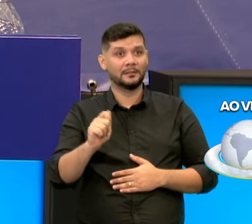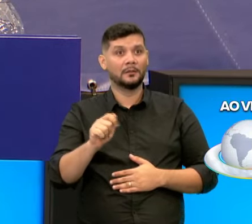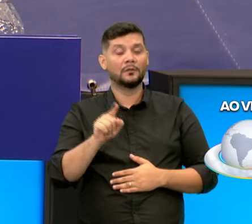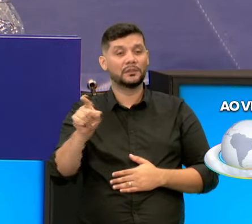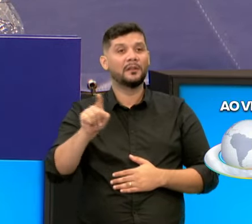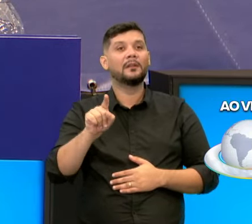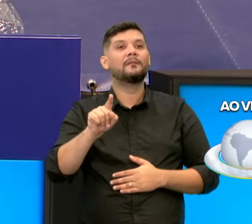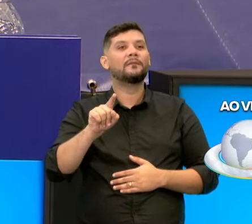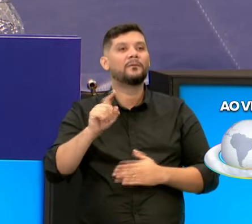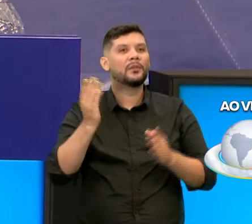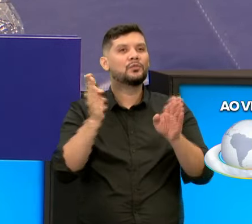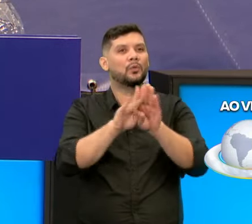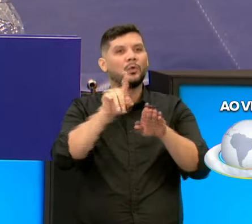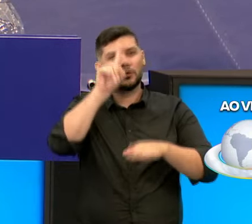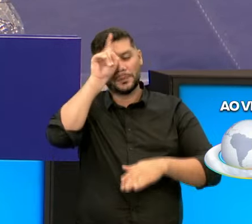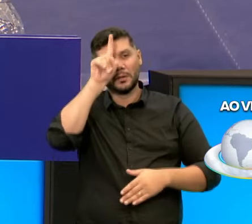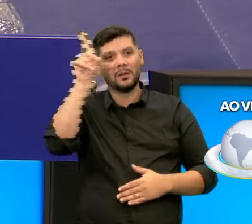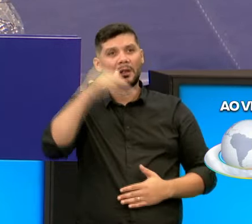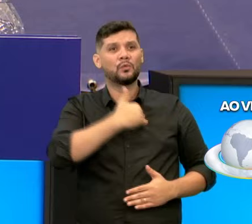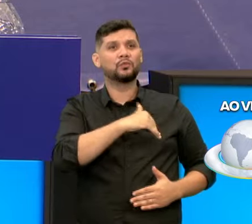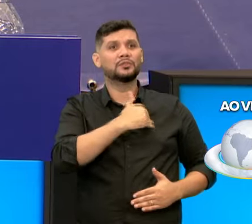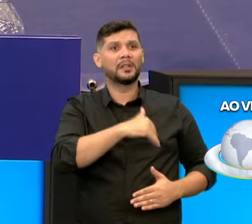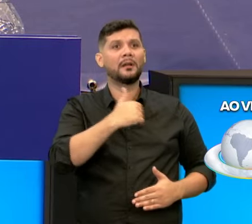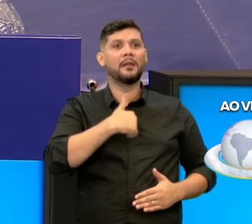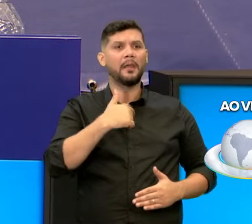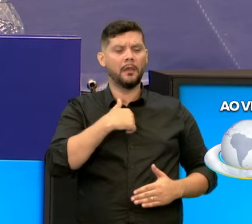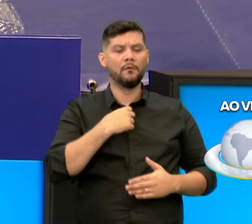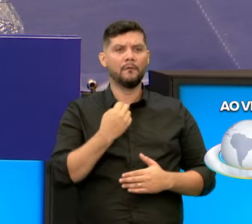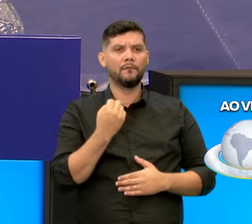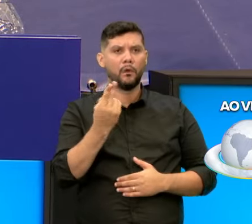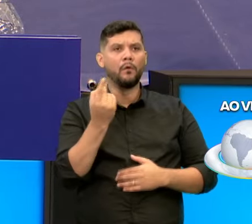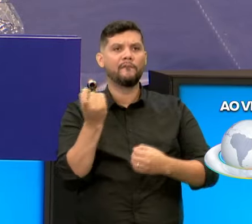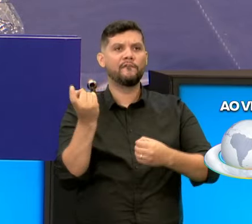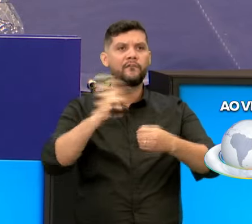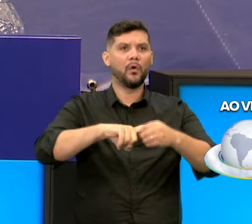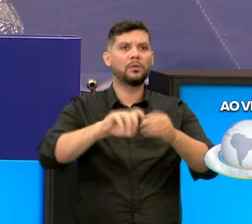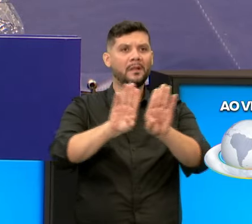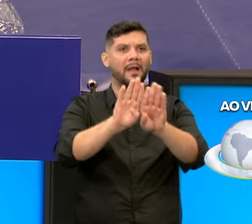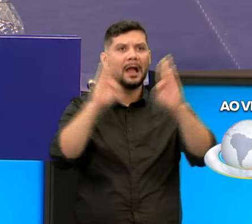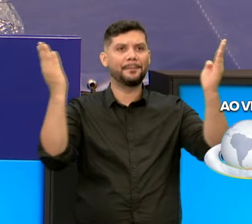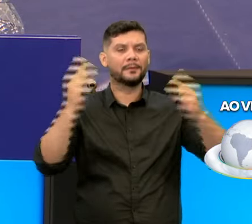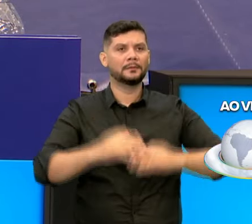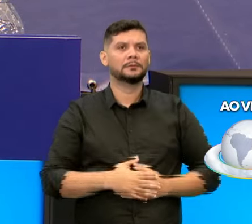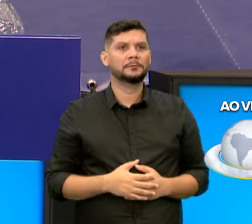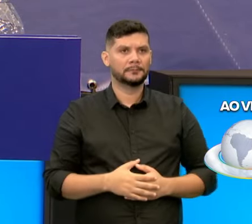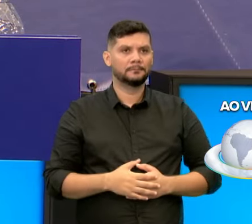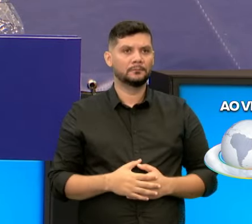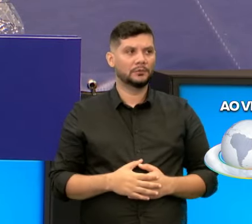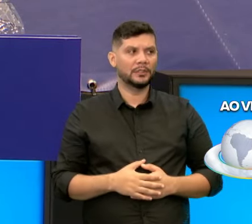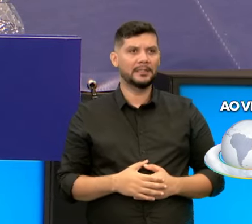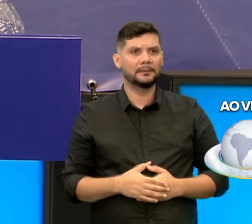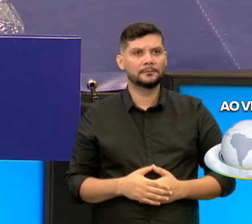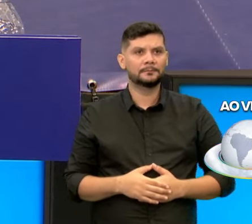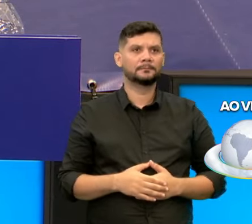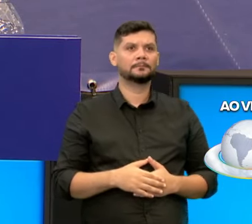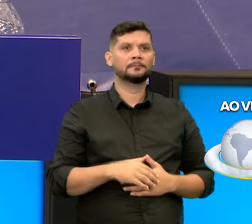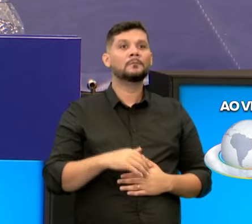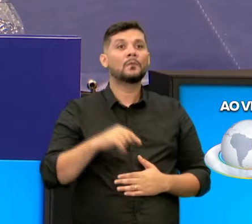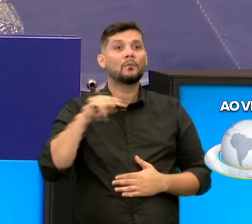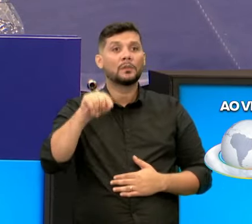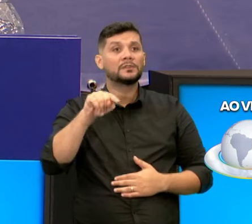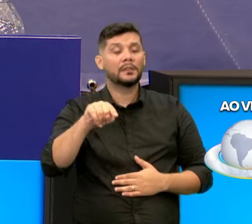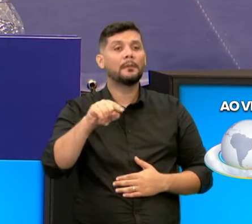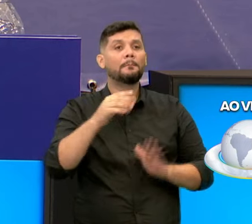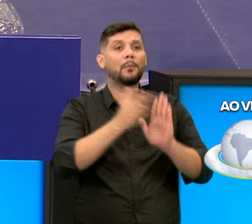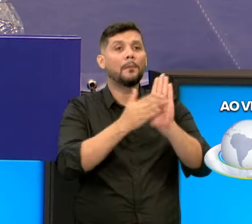Senhora da Conceição, lá no Conjunto Ceará, que eu vou entregar de volta para a população, candidato. Candidato, me responda, quais são